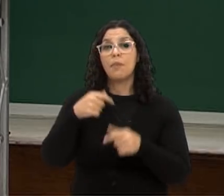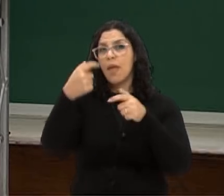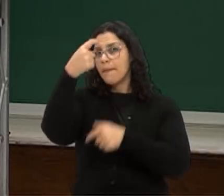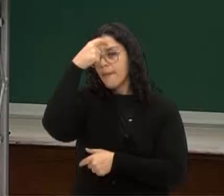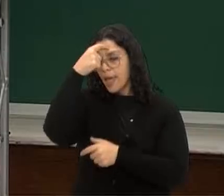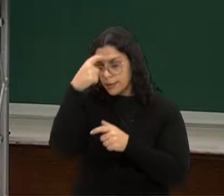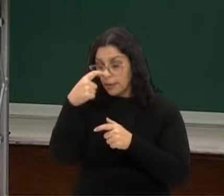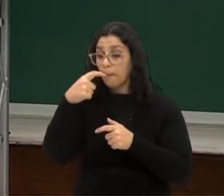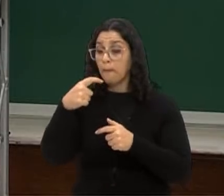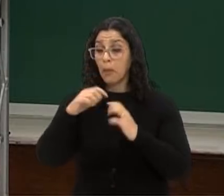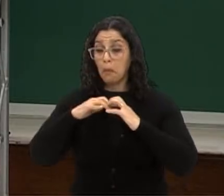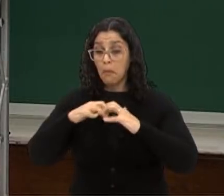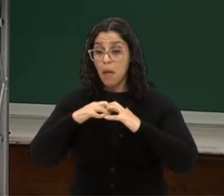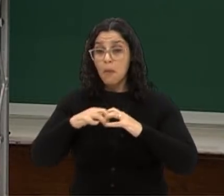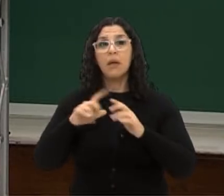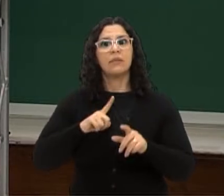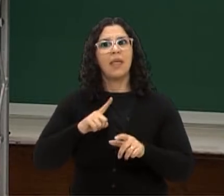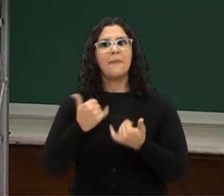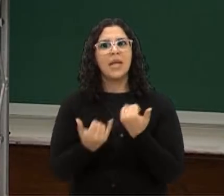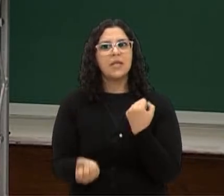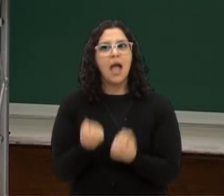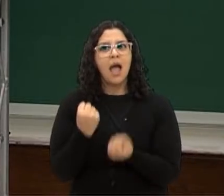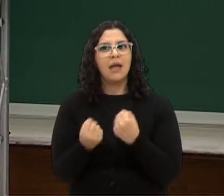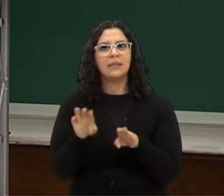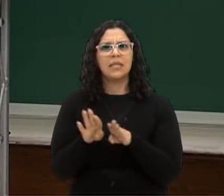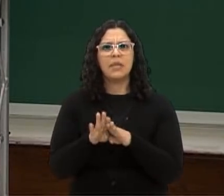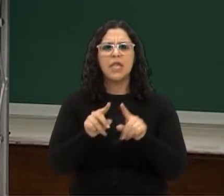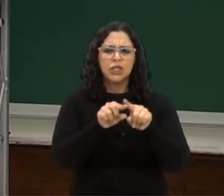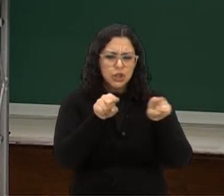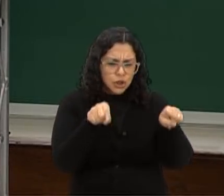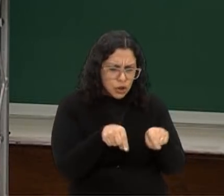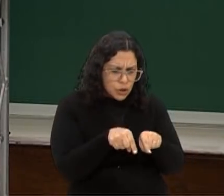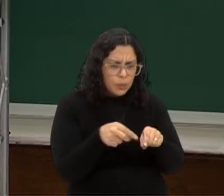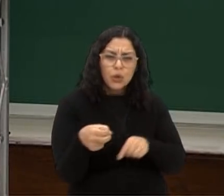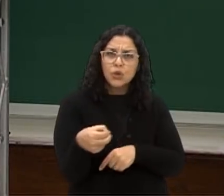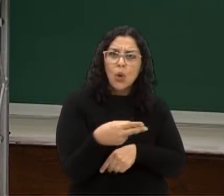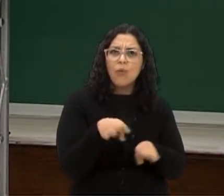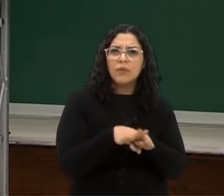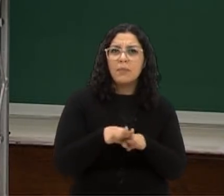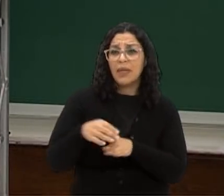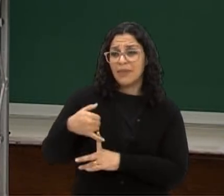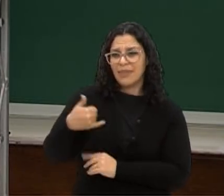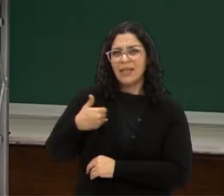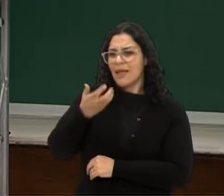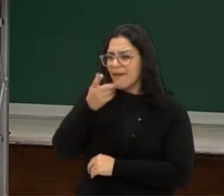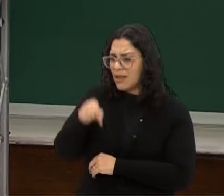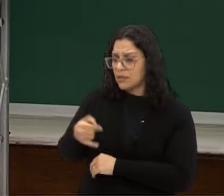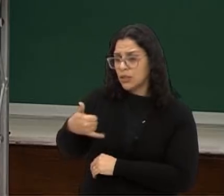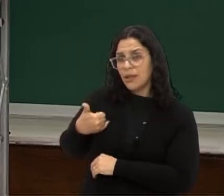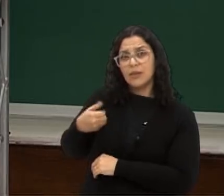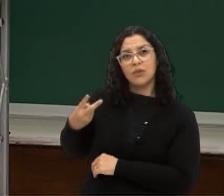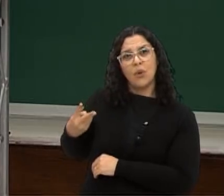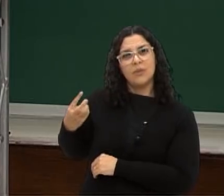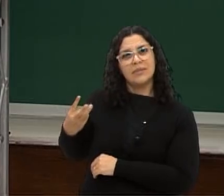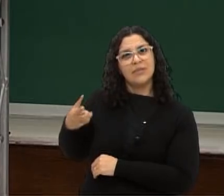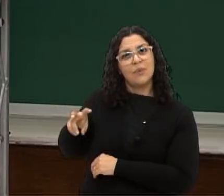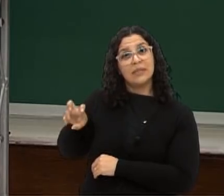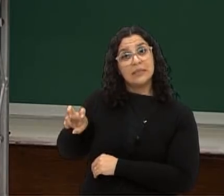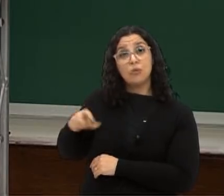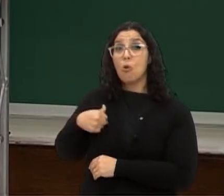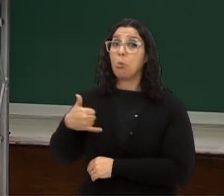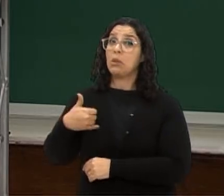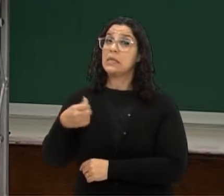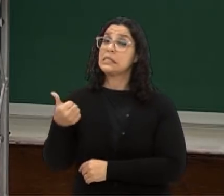nossa mente. Então, não importa se, a gente já falou, né? Se ele é pequenininho, se ele é novinho, 2, 3, 4, 5 anos, não importa. Ou se ele tem